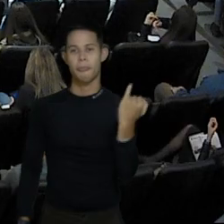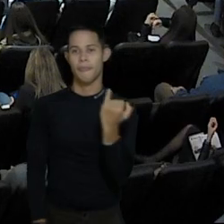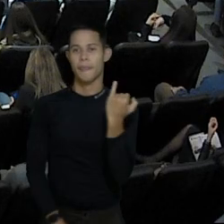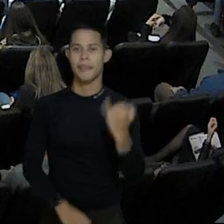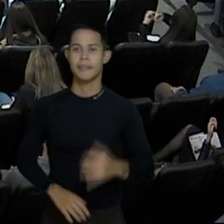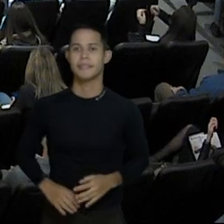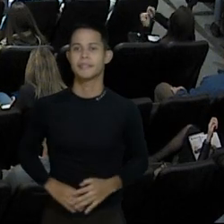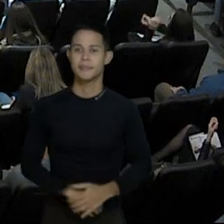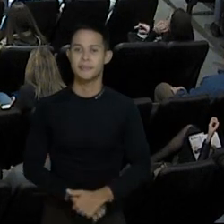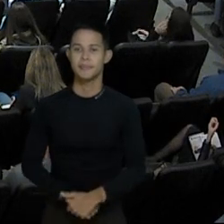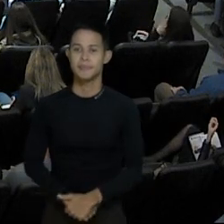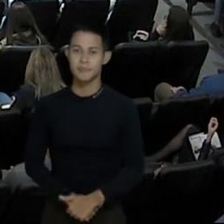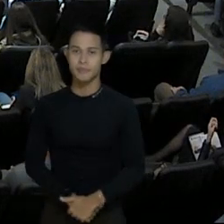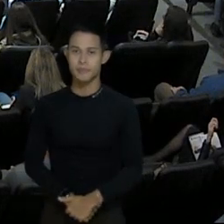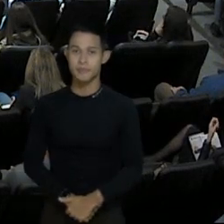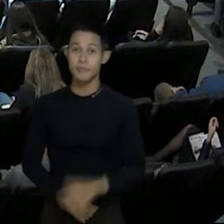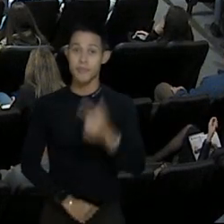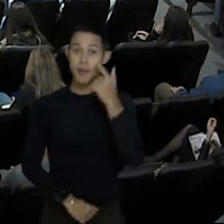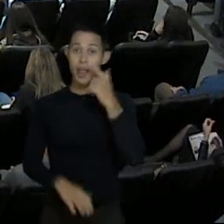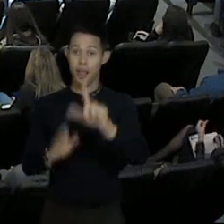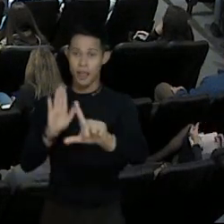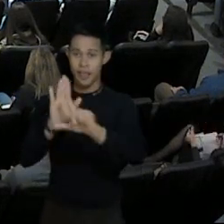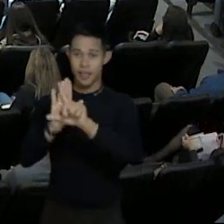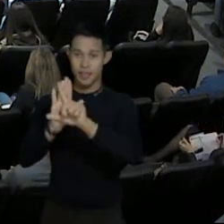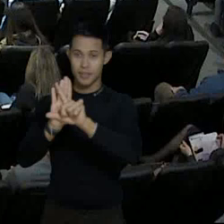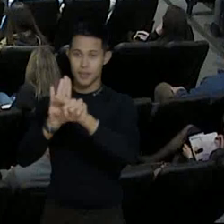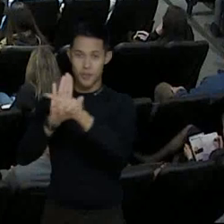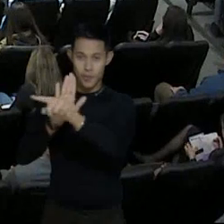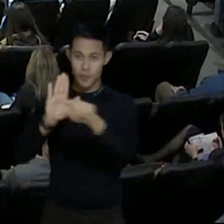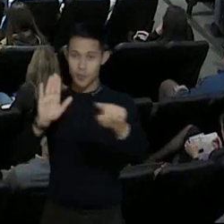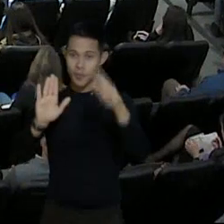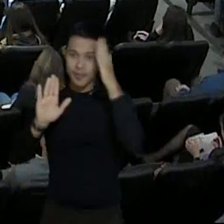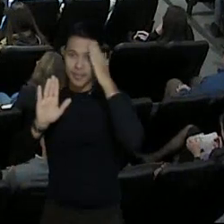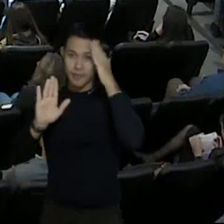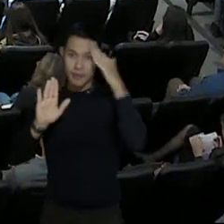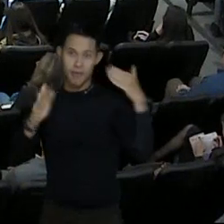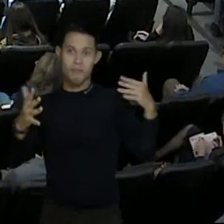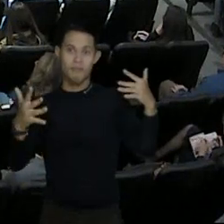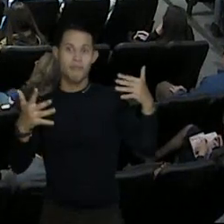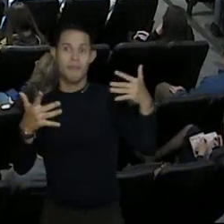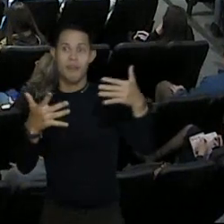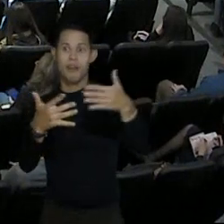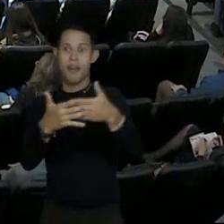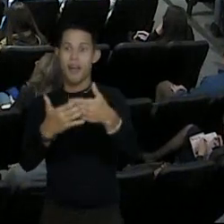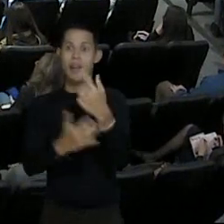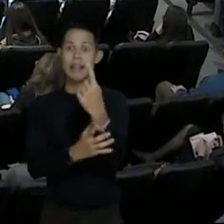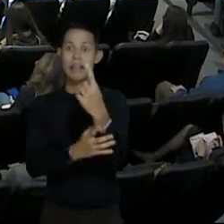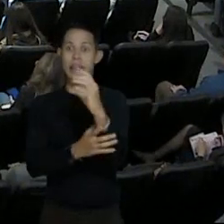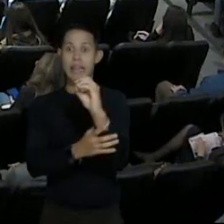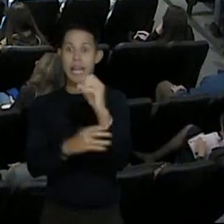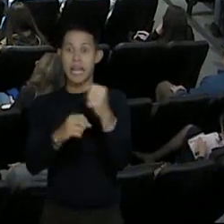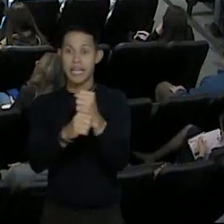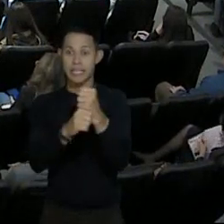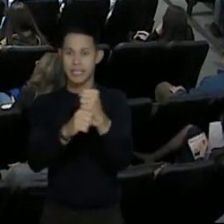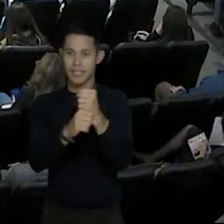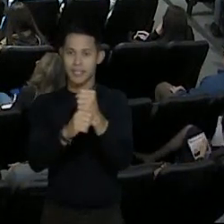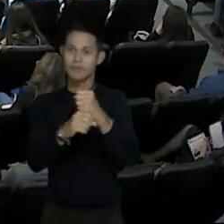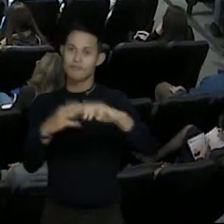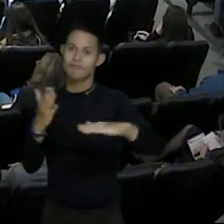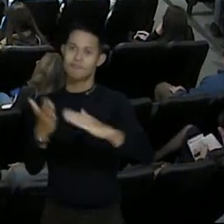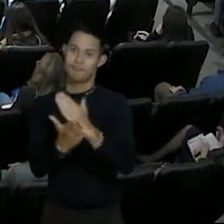façamos essa lei para você terem ideia levou 10 anos para ser aceita né